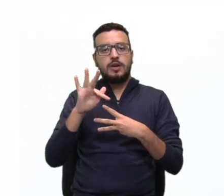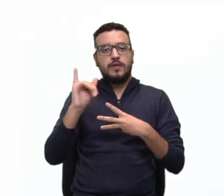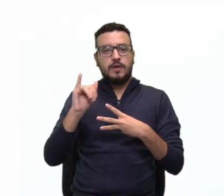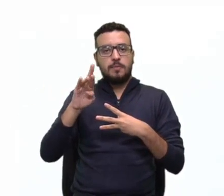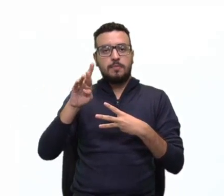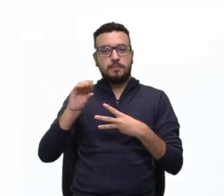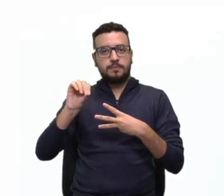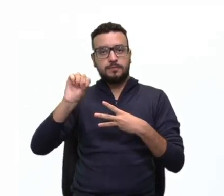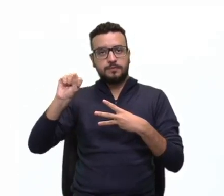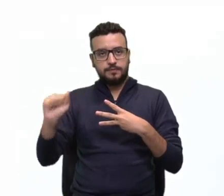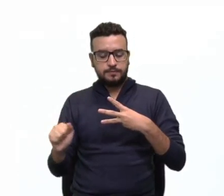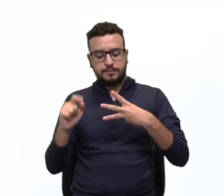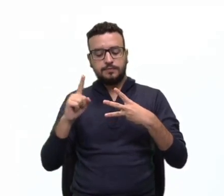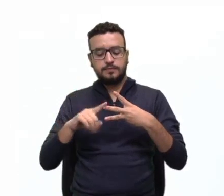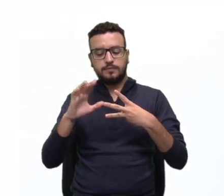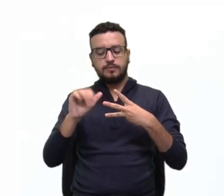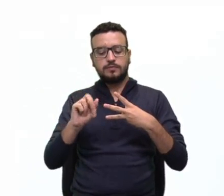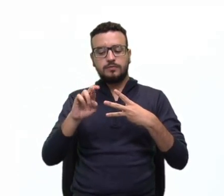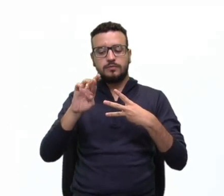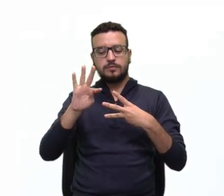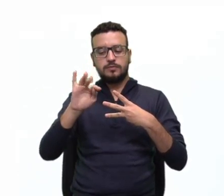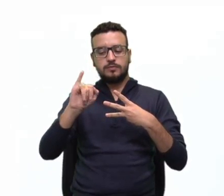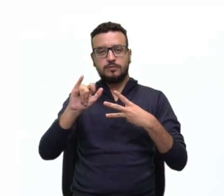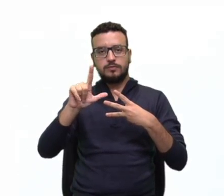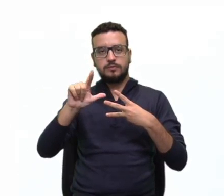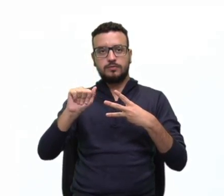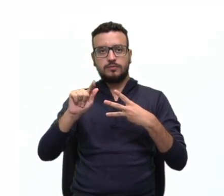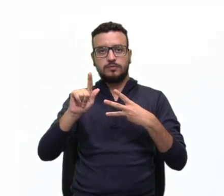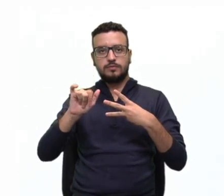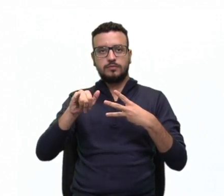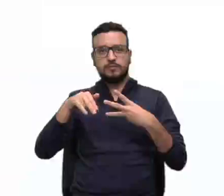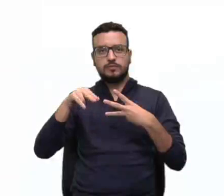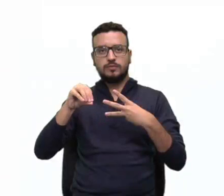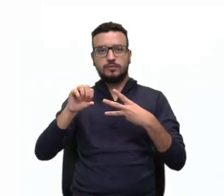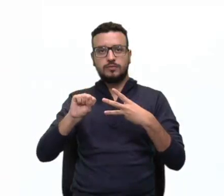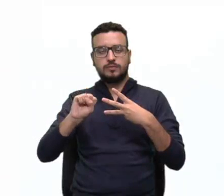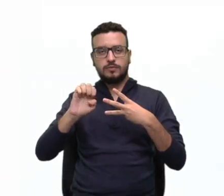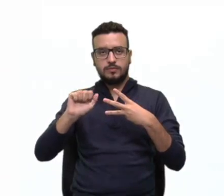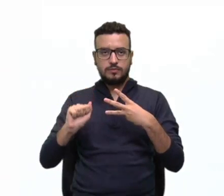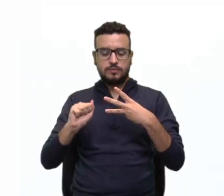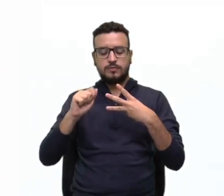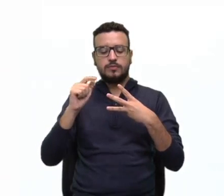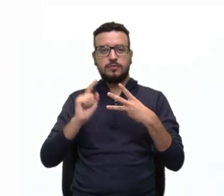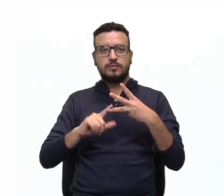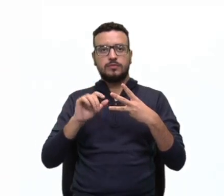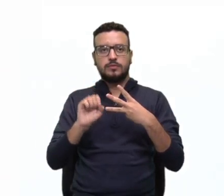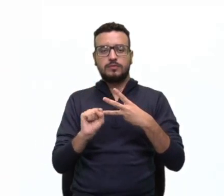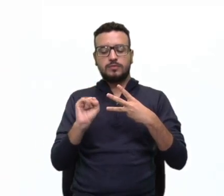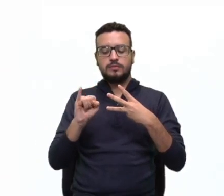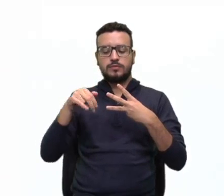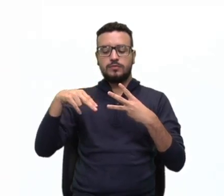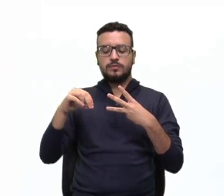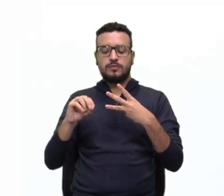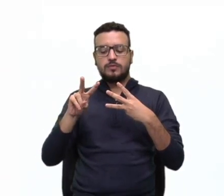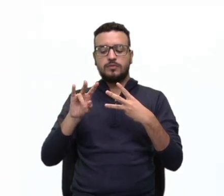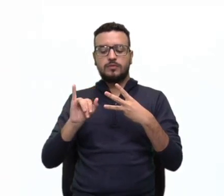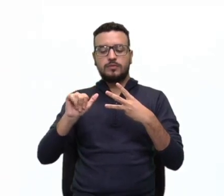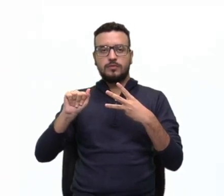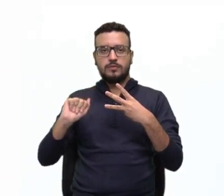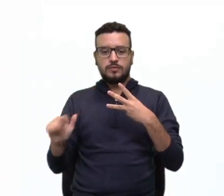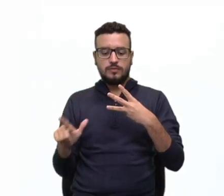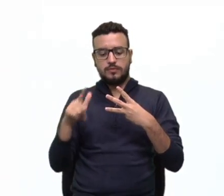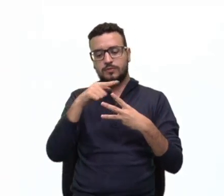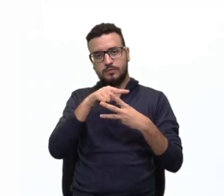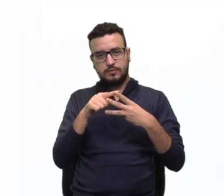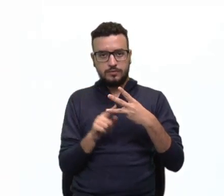fibrosa, cartilaginosa e sinovial. São os 3 tipos. Agora eu vou falar cada um